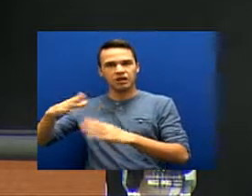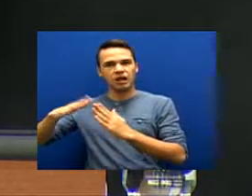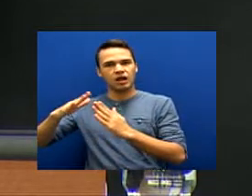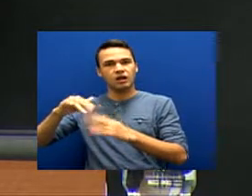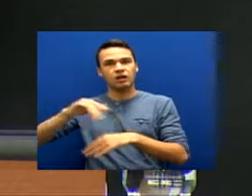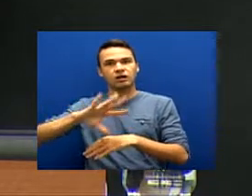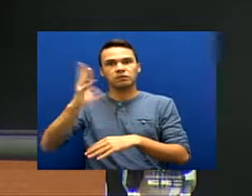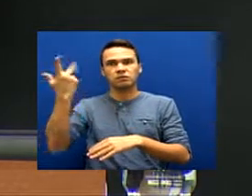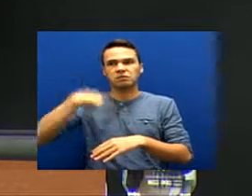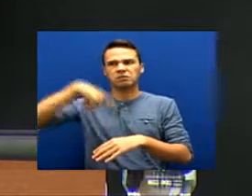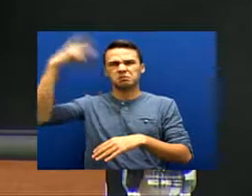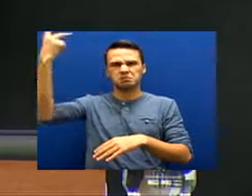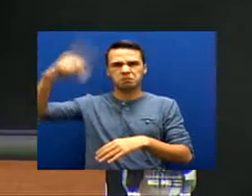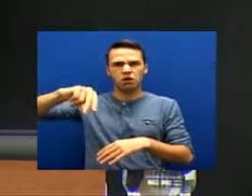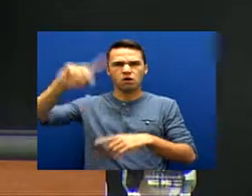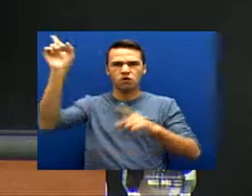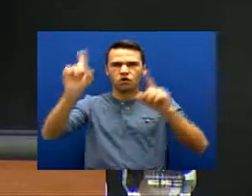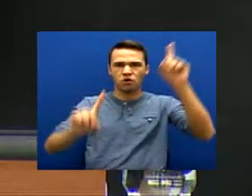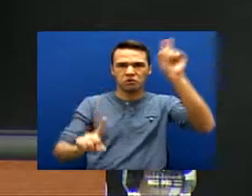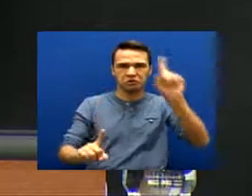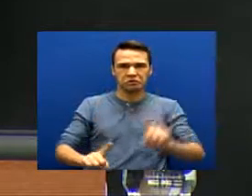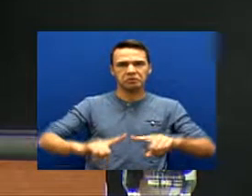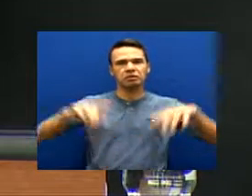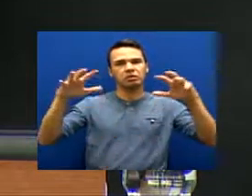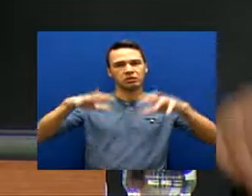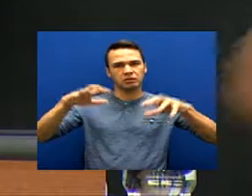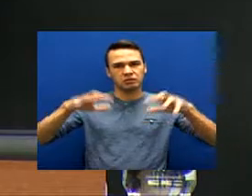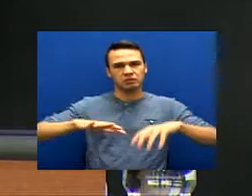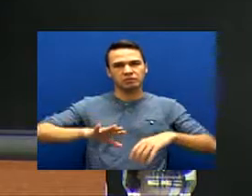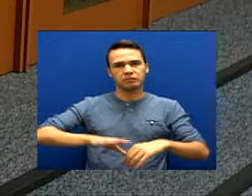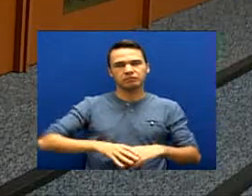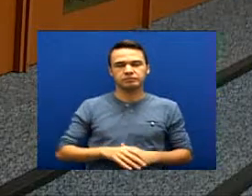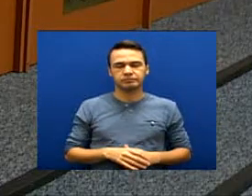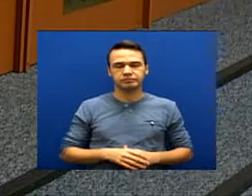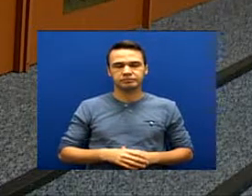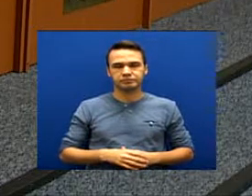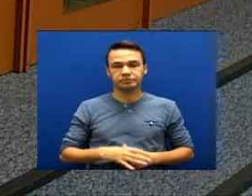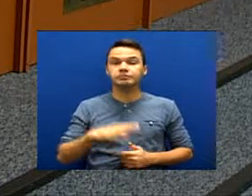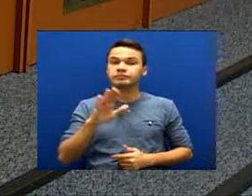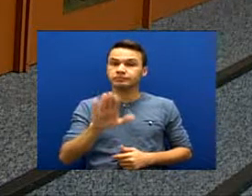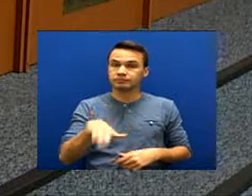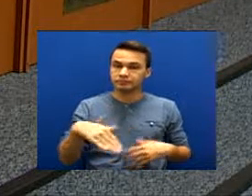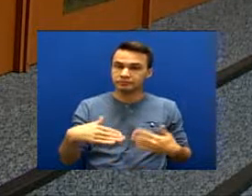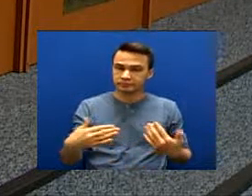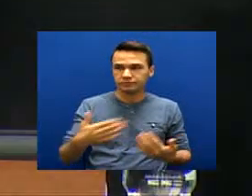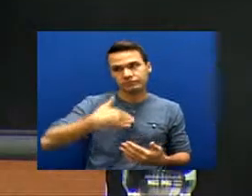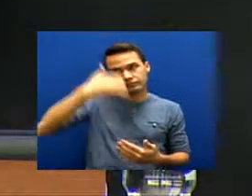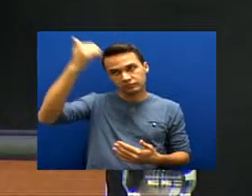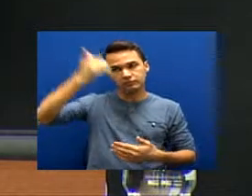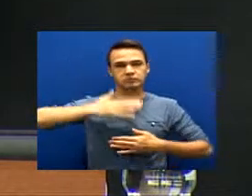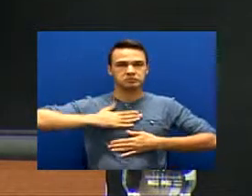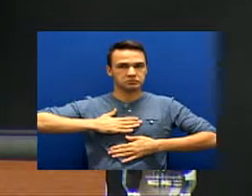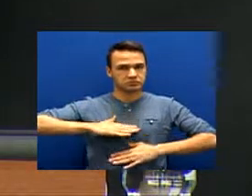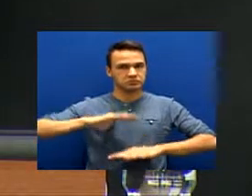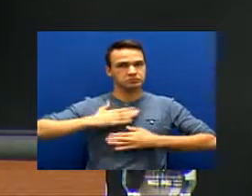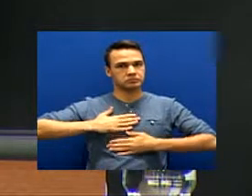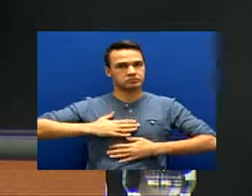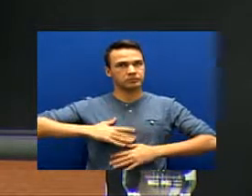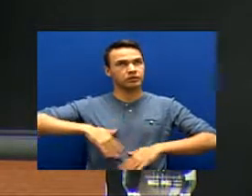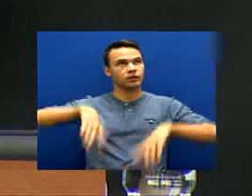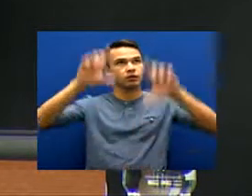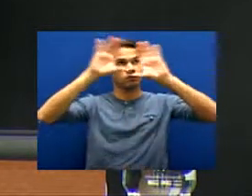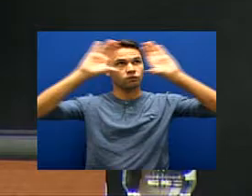tantos companheiros e companheiras, irmãos e amigos. Eu só tenho que agradecer e dizer da nossa